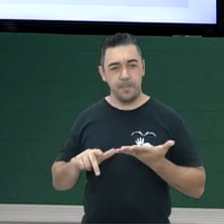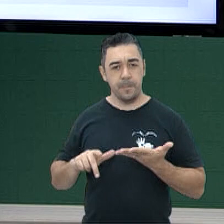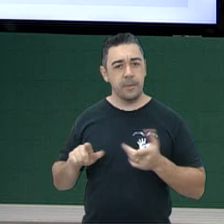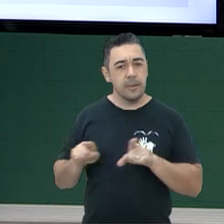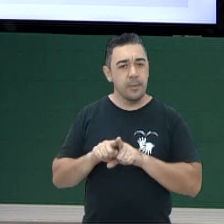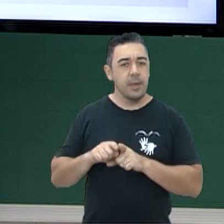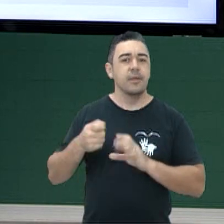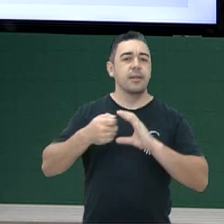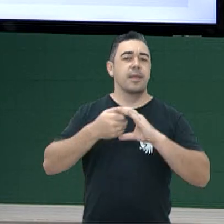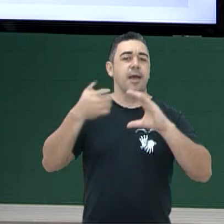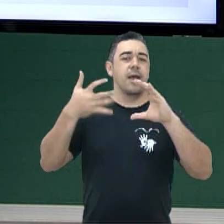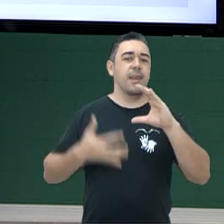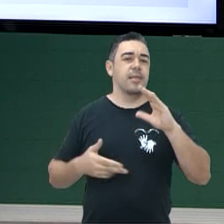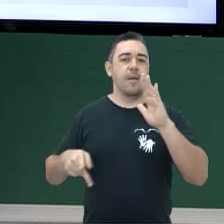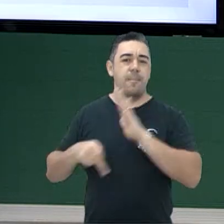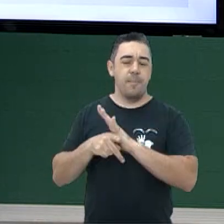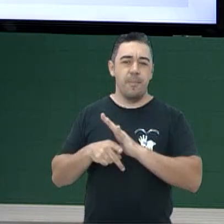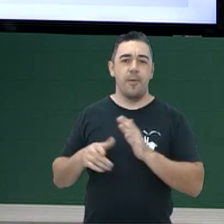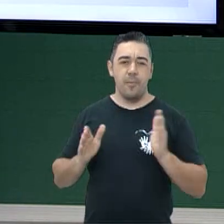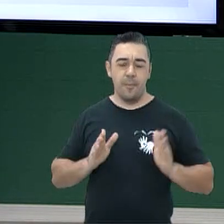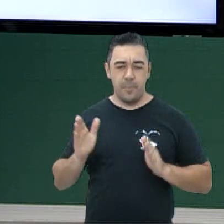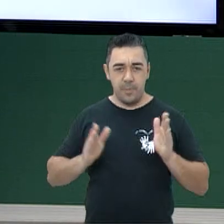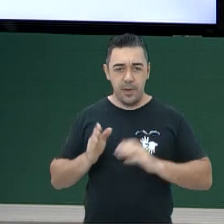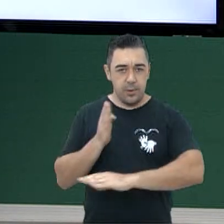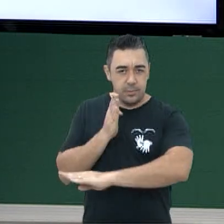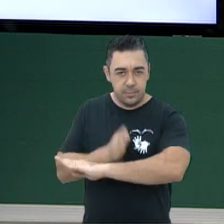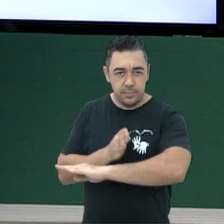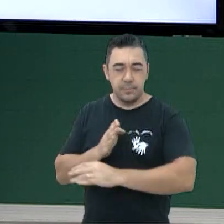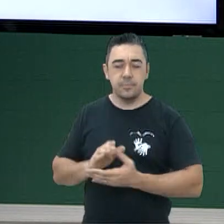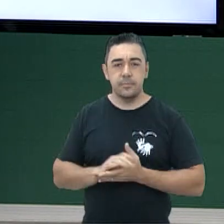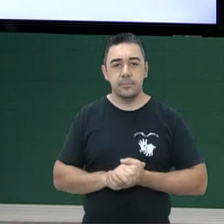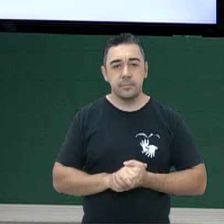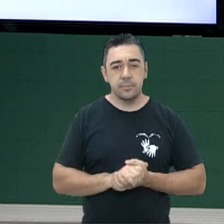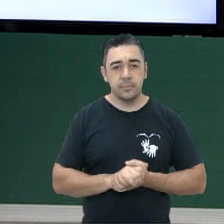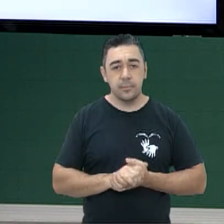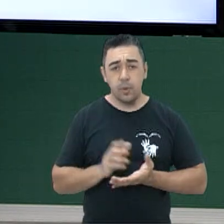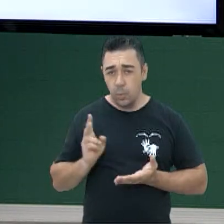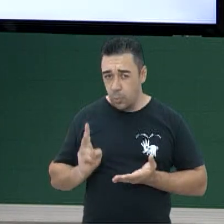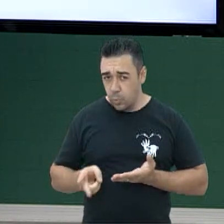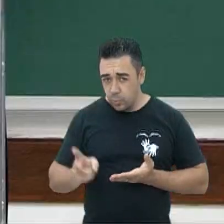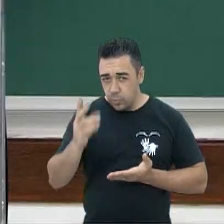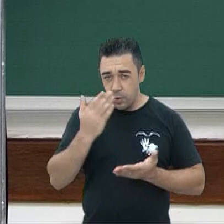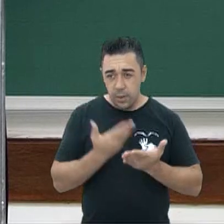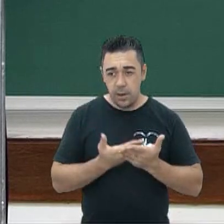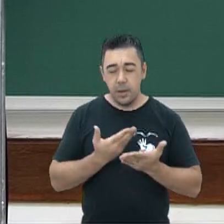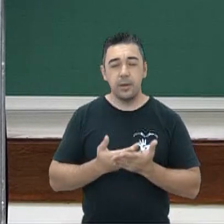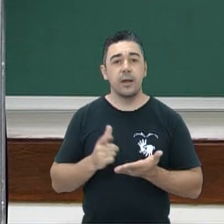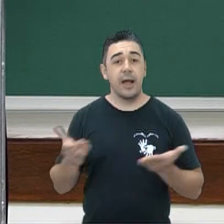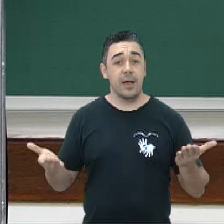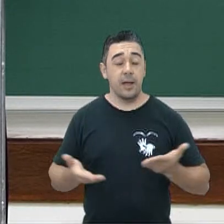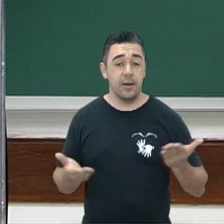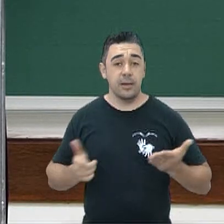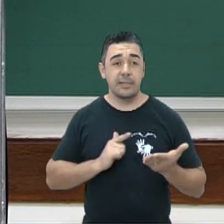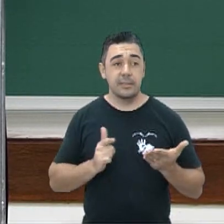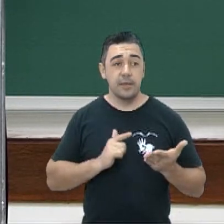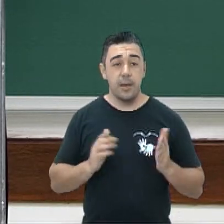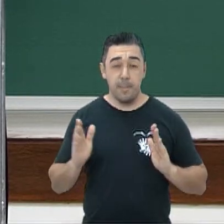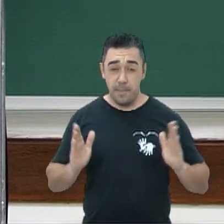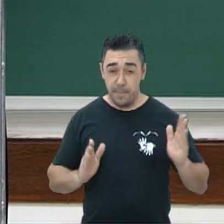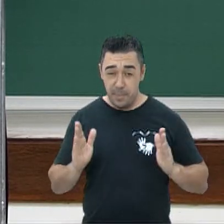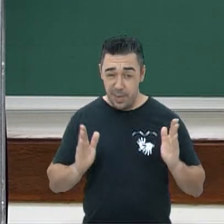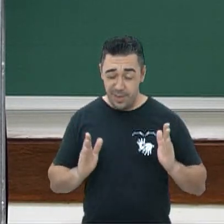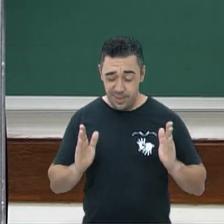também essa característica no período medieval, tá? Então, continuando a nossa aula, a gente vai entrar agora no período